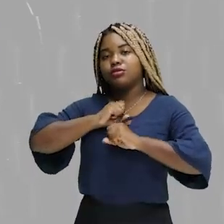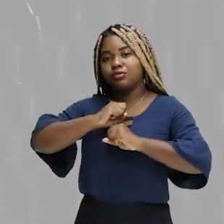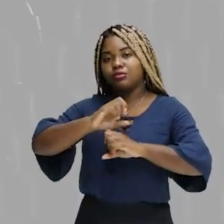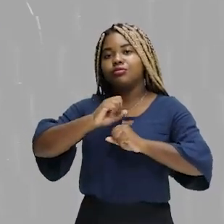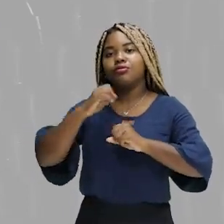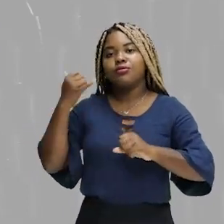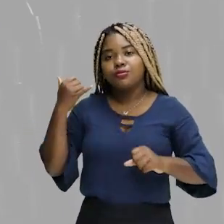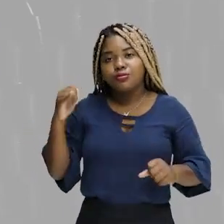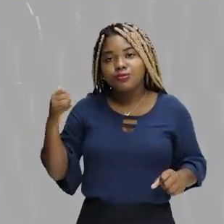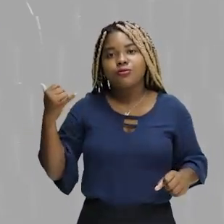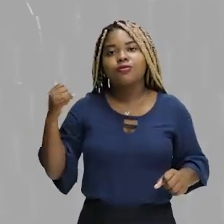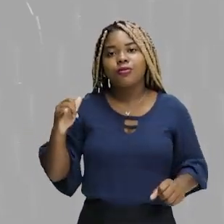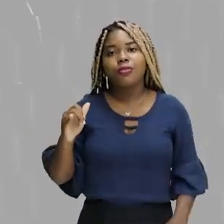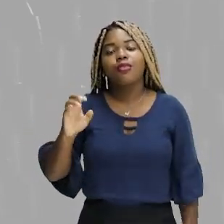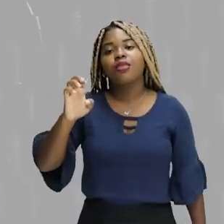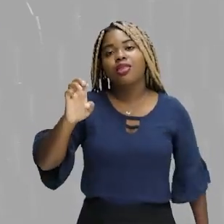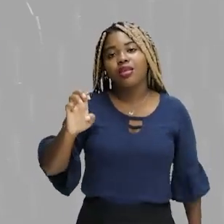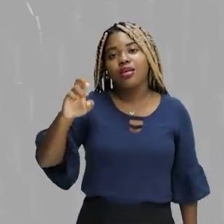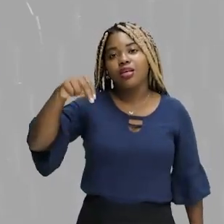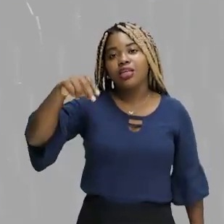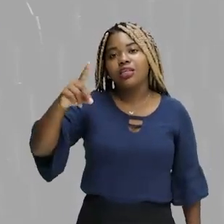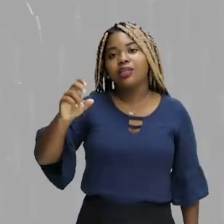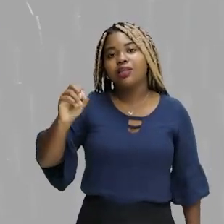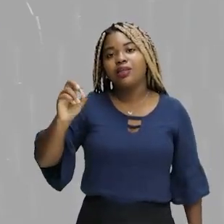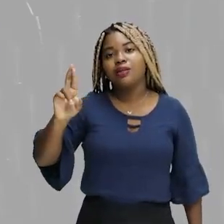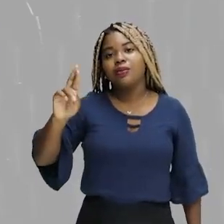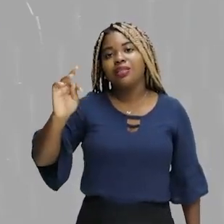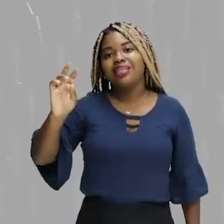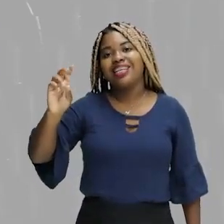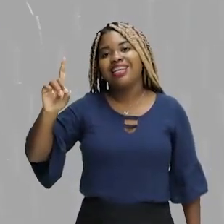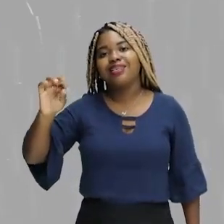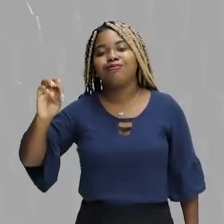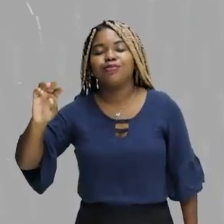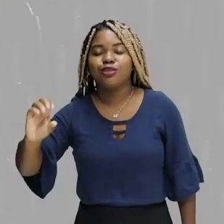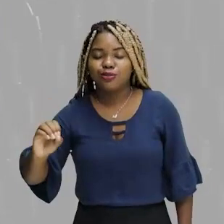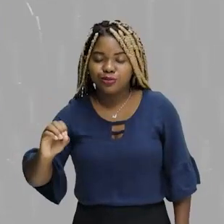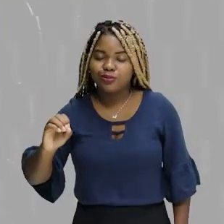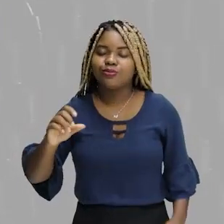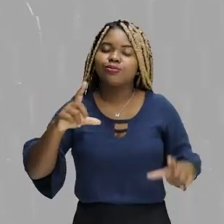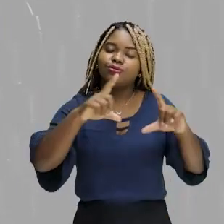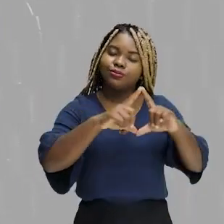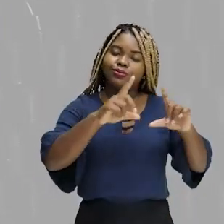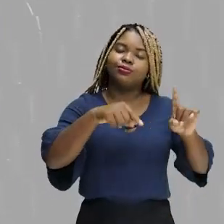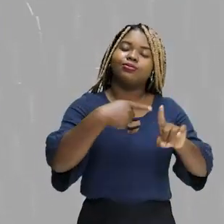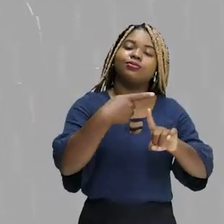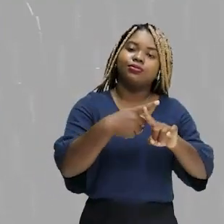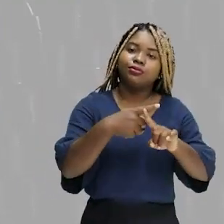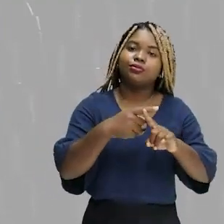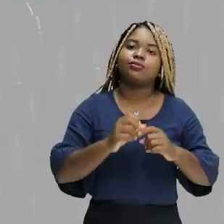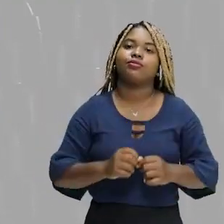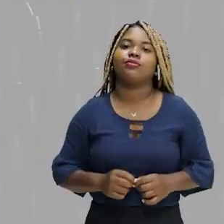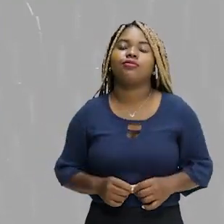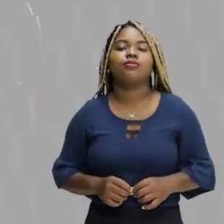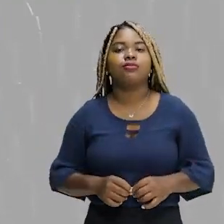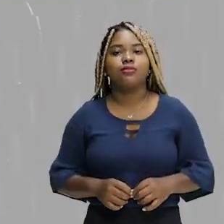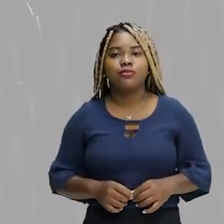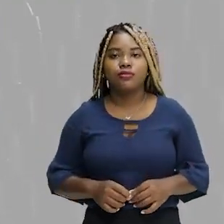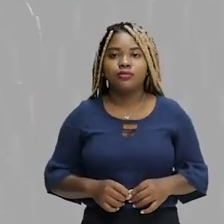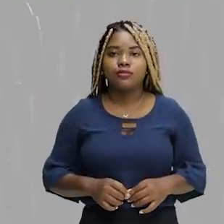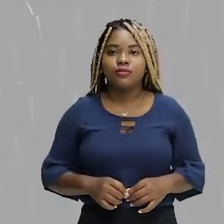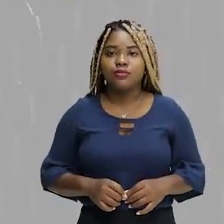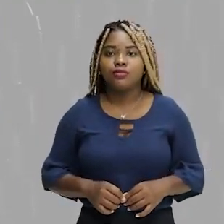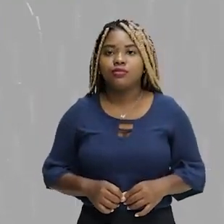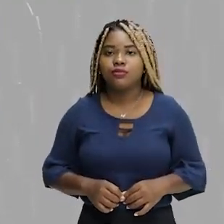energia, certo? Endotérmico, ΔH positivo, né? Houve uma absorção de energia, um ganho de energia,